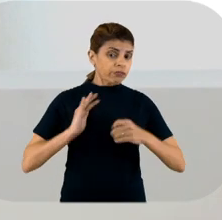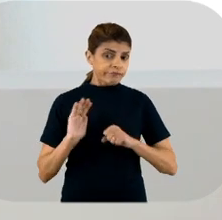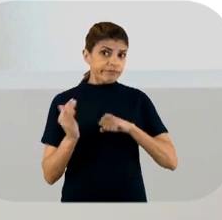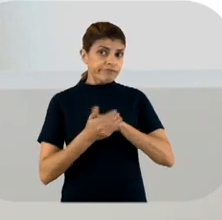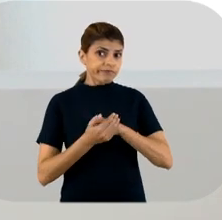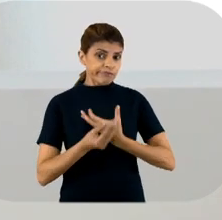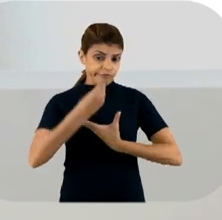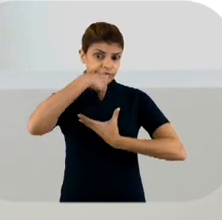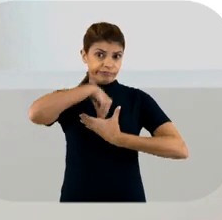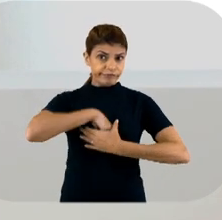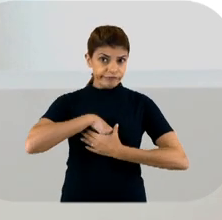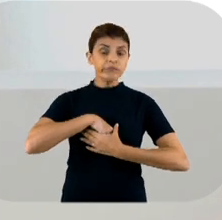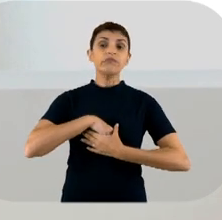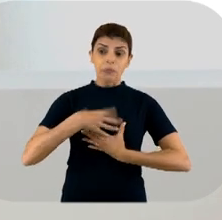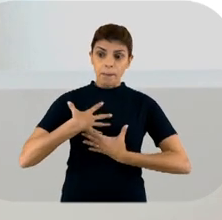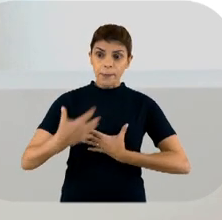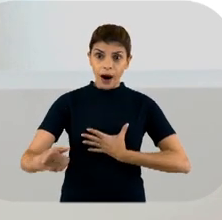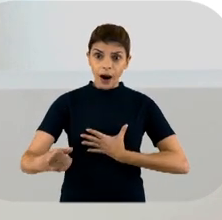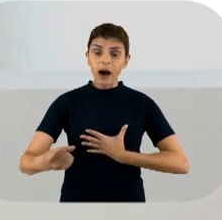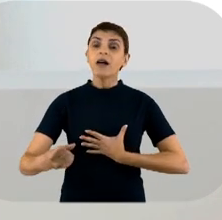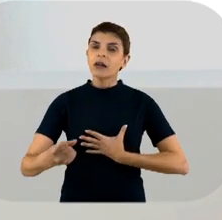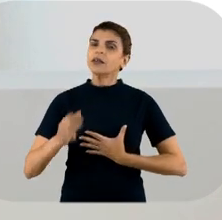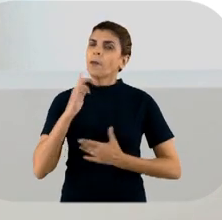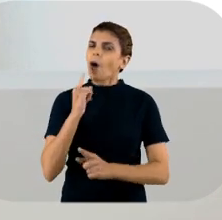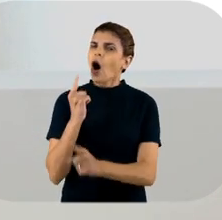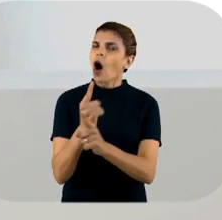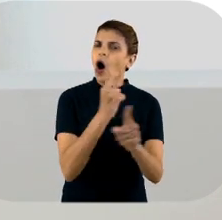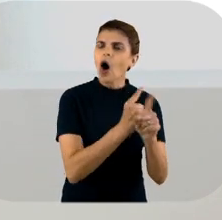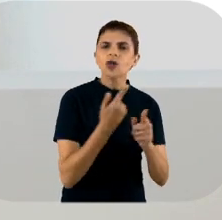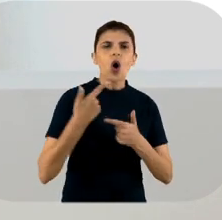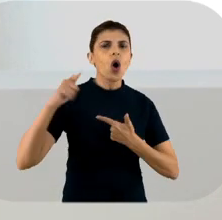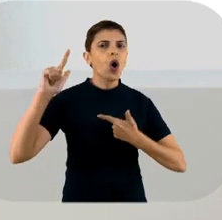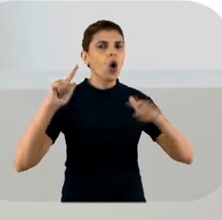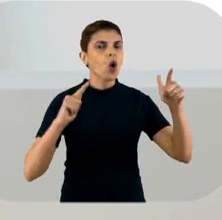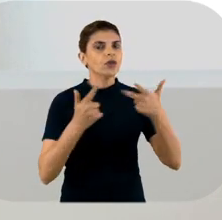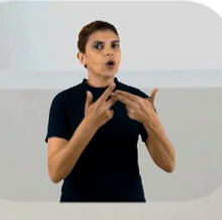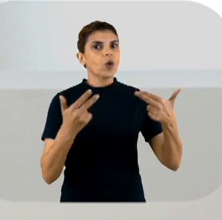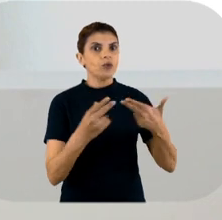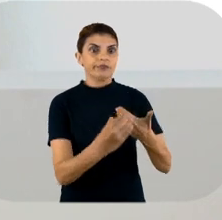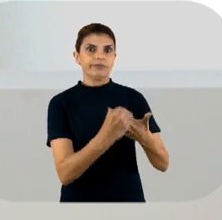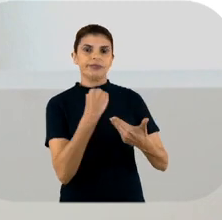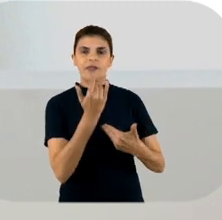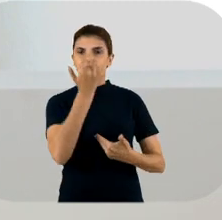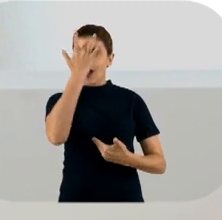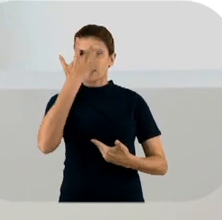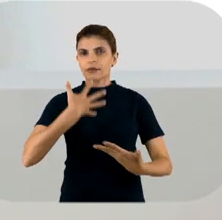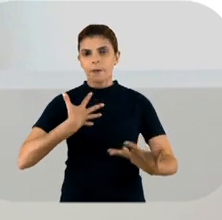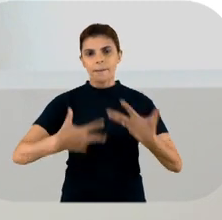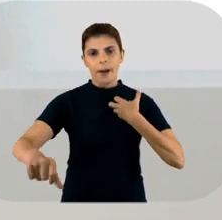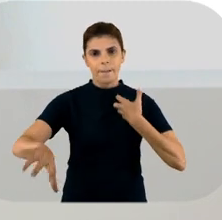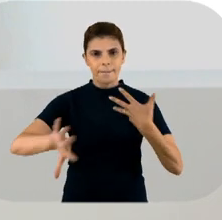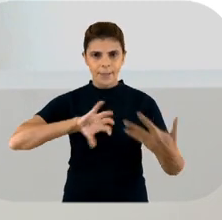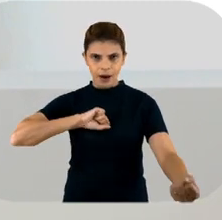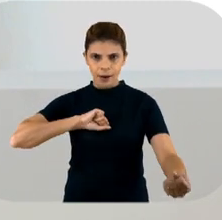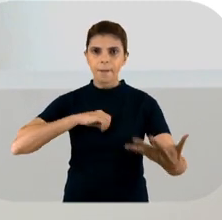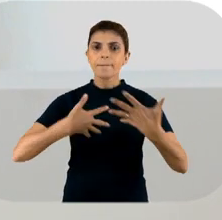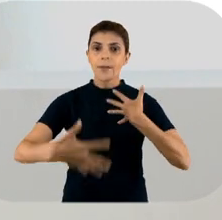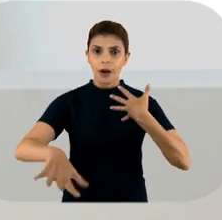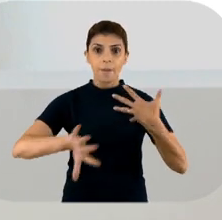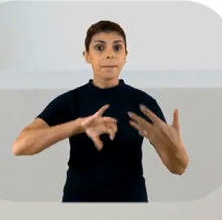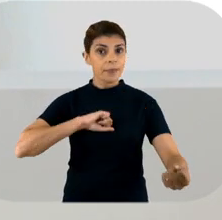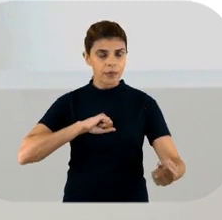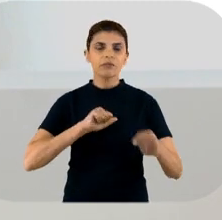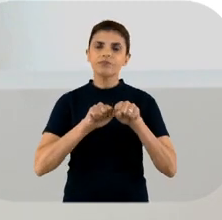incubação e de transmissão. Então pode ser que a gente venha identificar outros fatores que facilitem a transmissão com